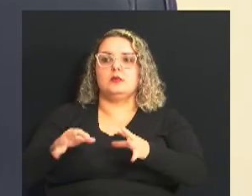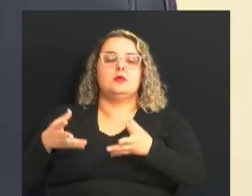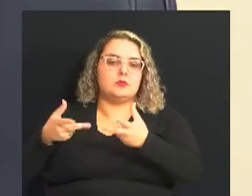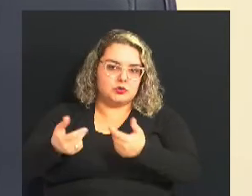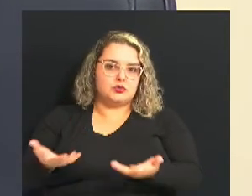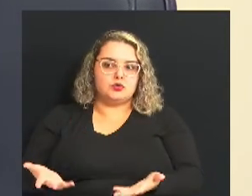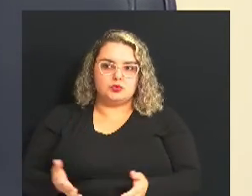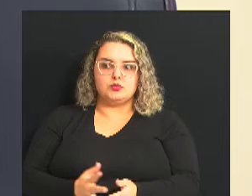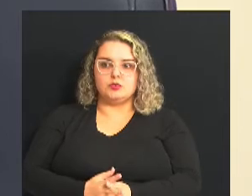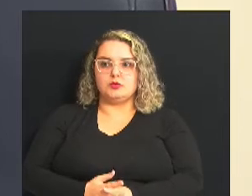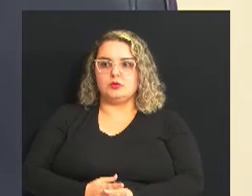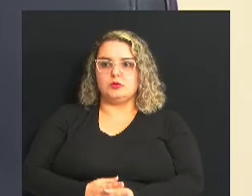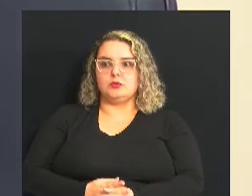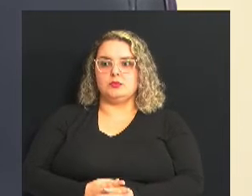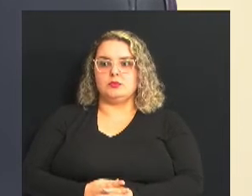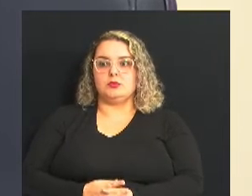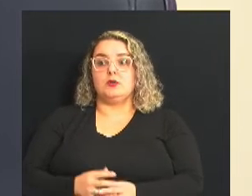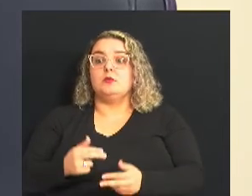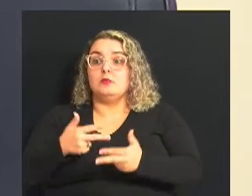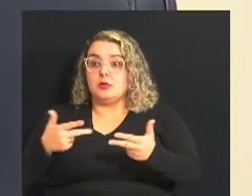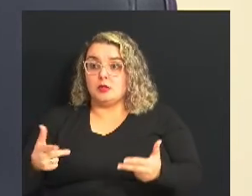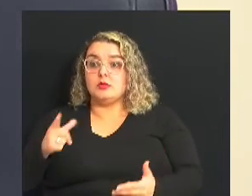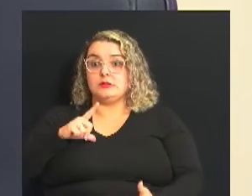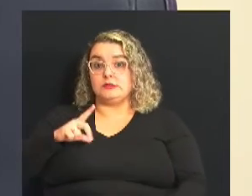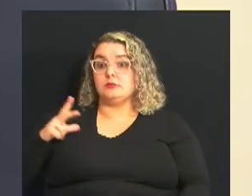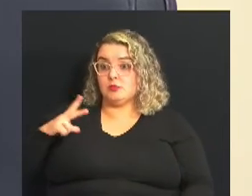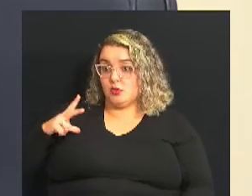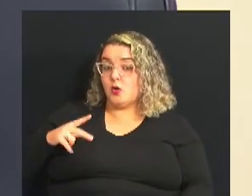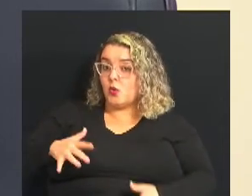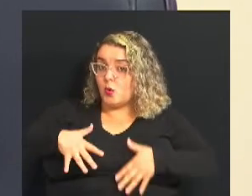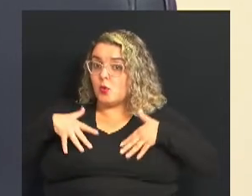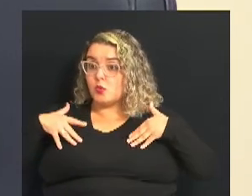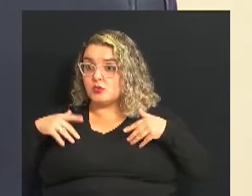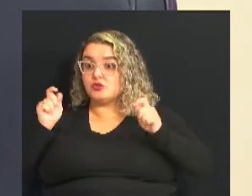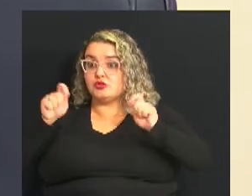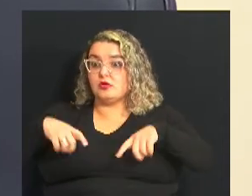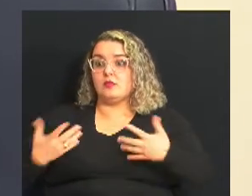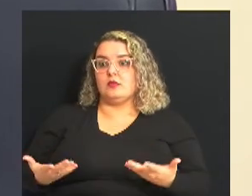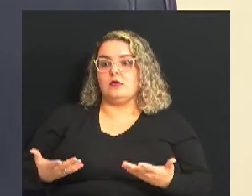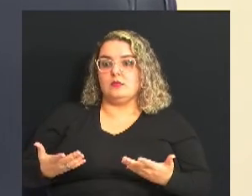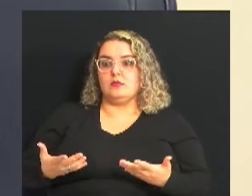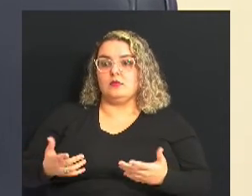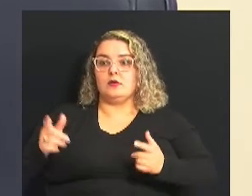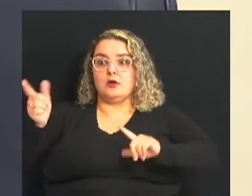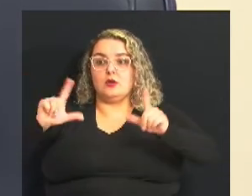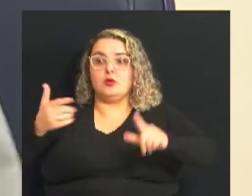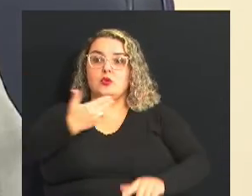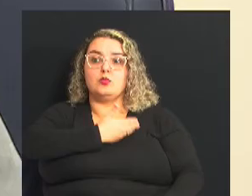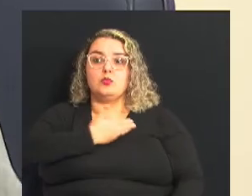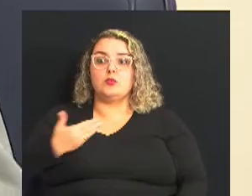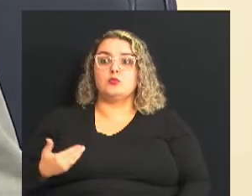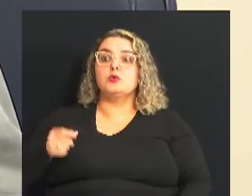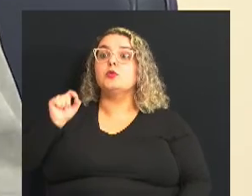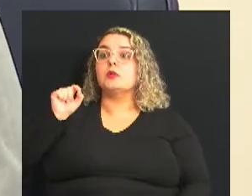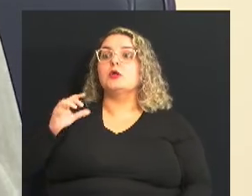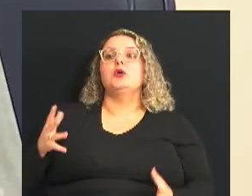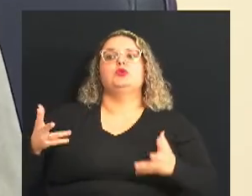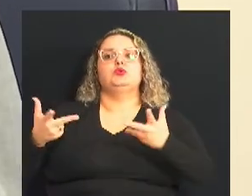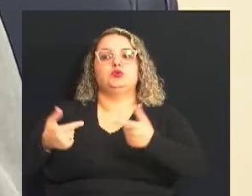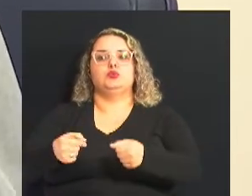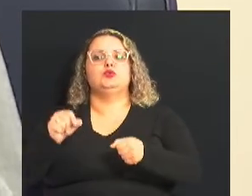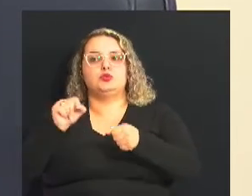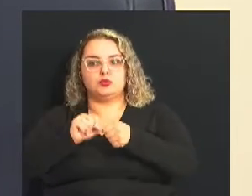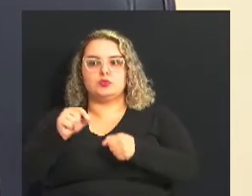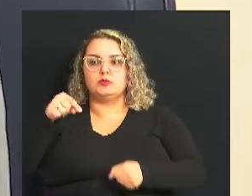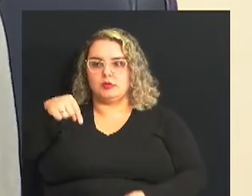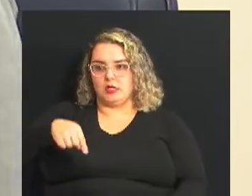né? E uma coisa que nós temos particularmente orgulho é de ser efetivamente uma TV pública no seguinte sentido, tudo que a gente faz